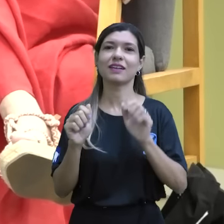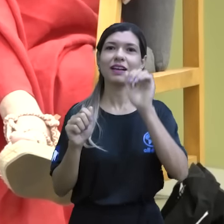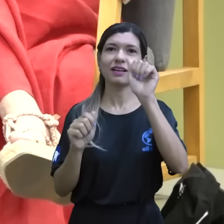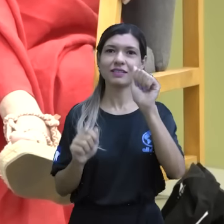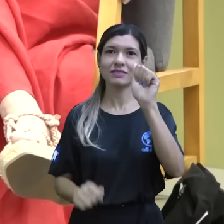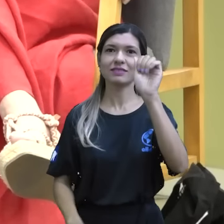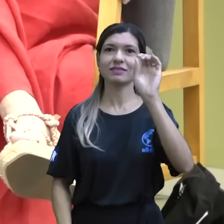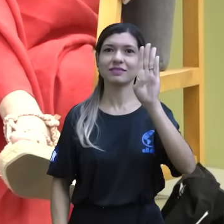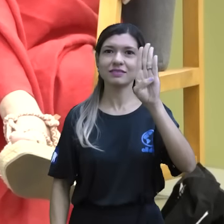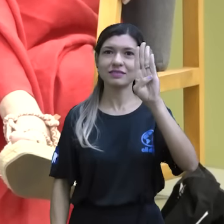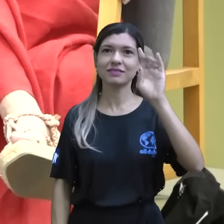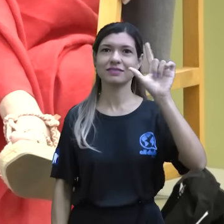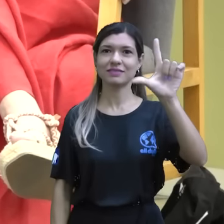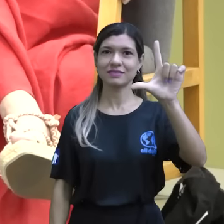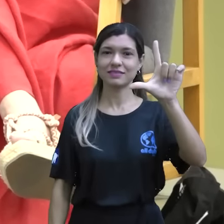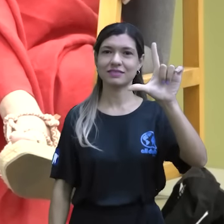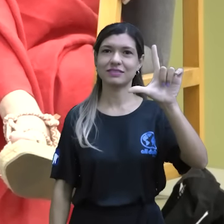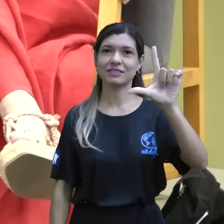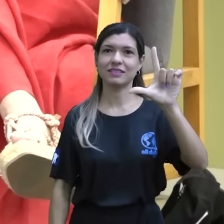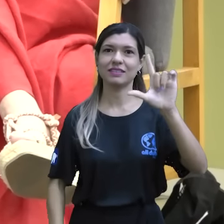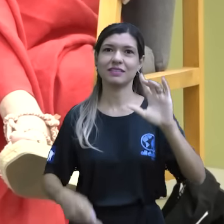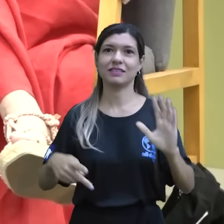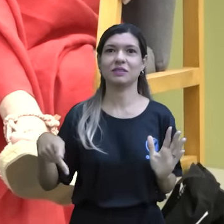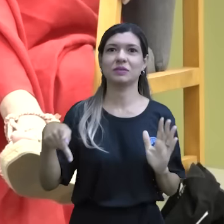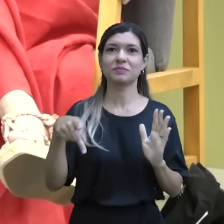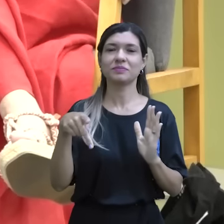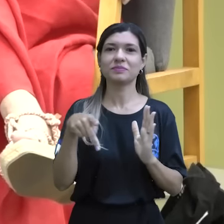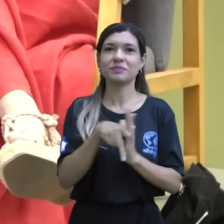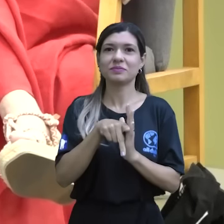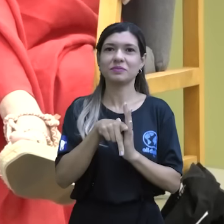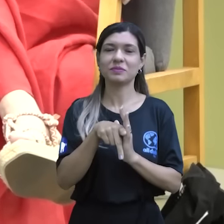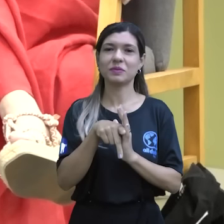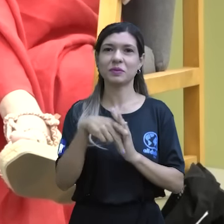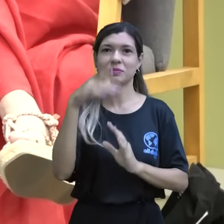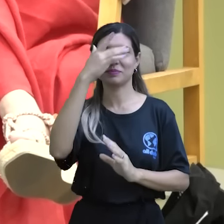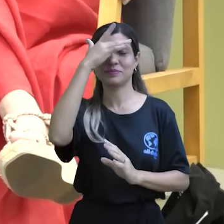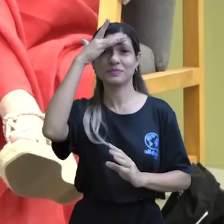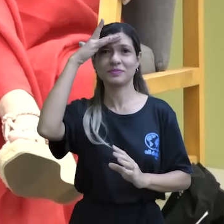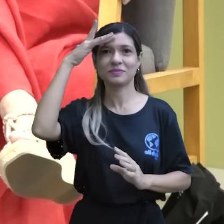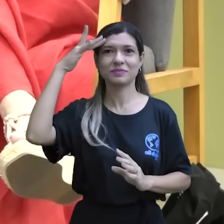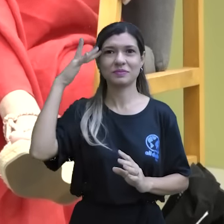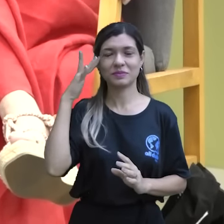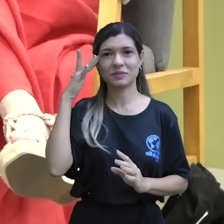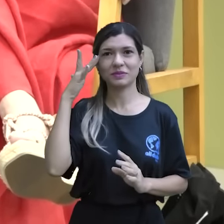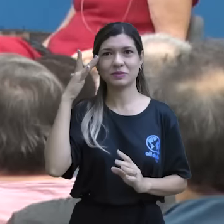esse momento importante para a Lilia. Beata comigo e para... no dia da eleição. Como?